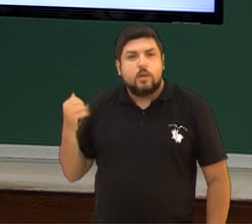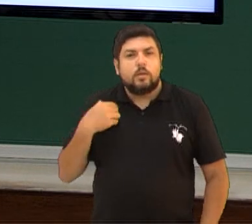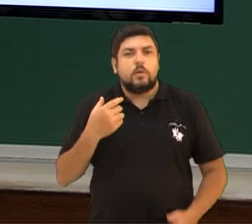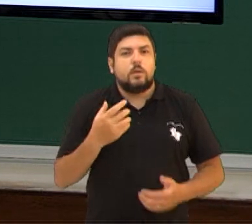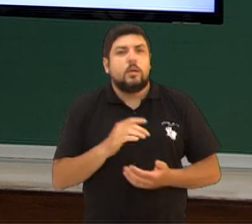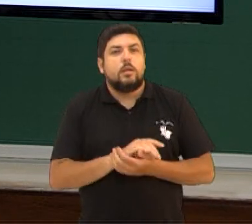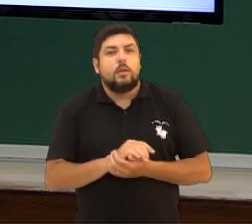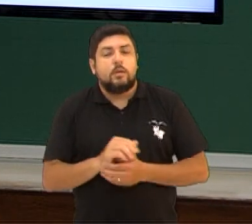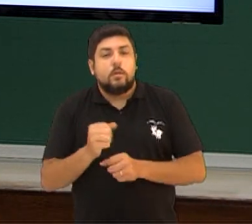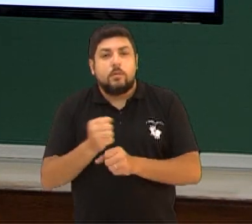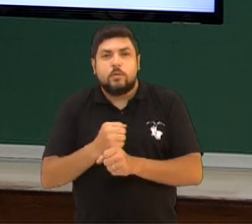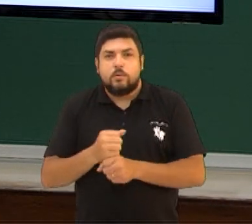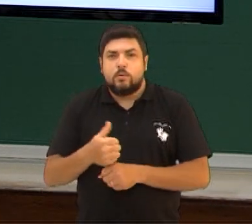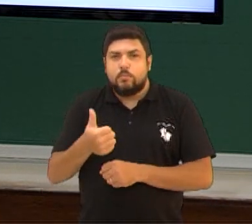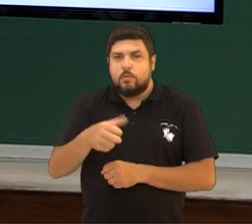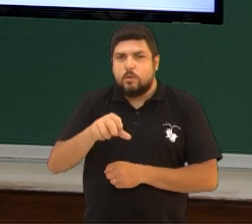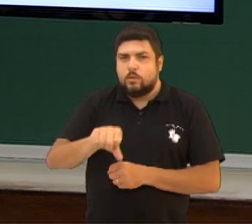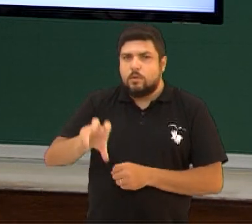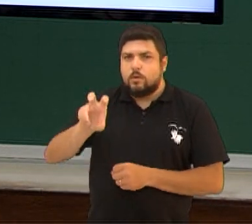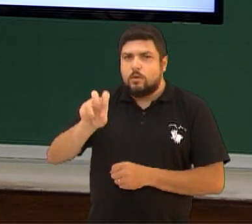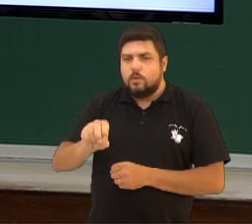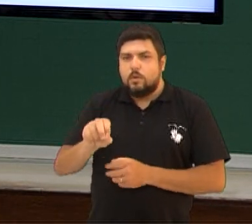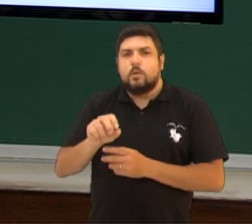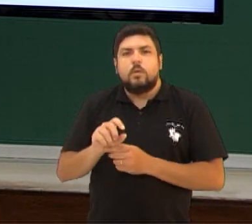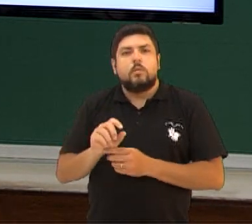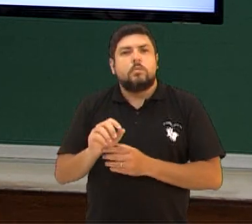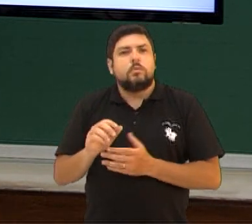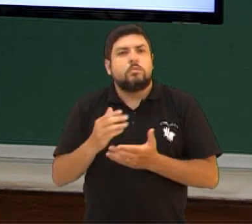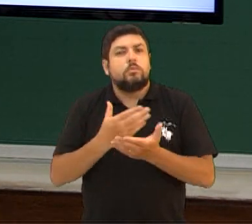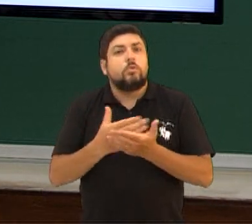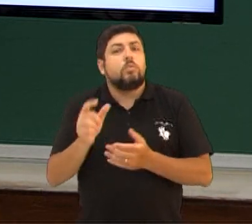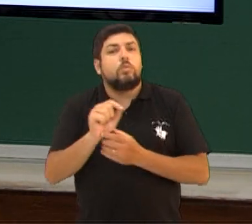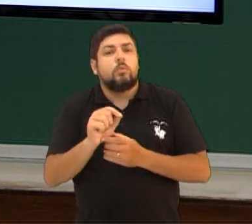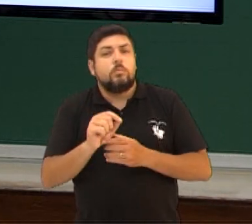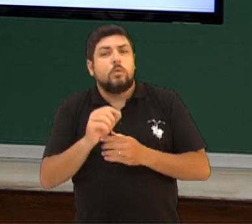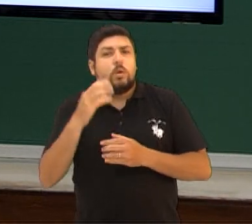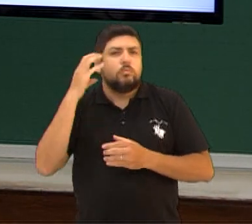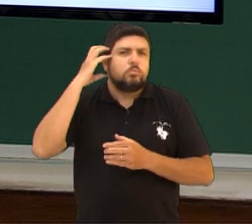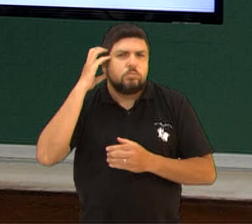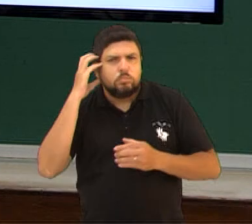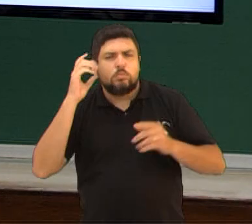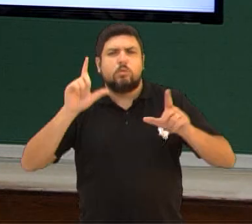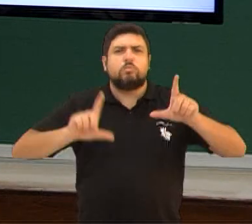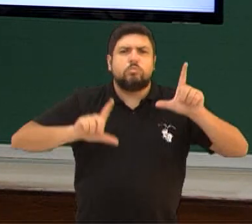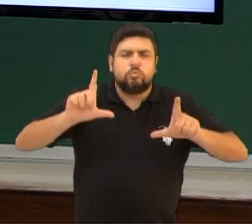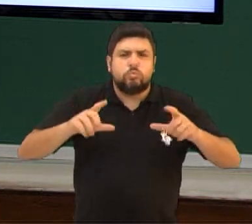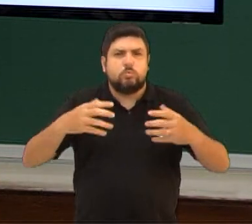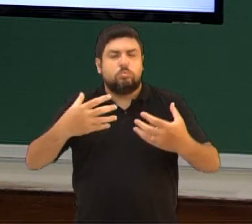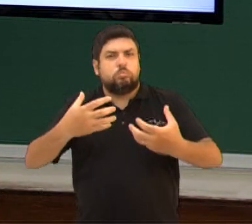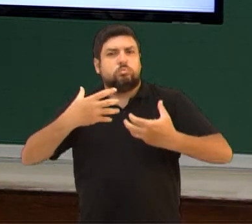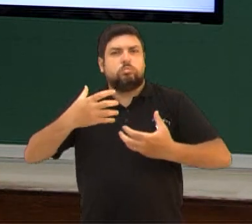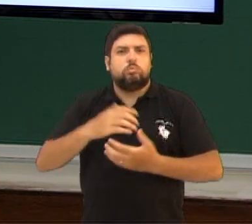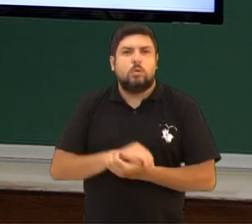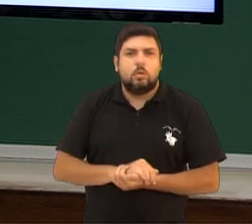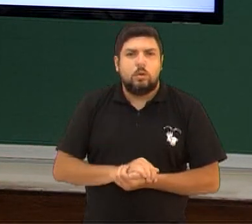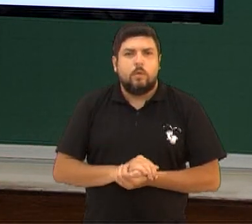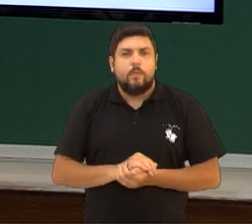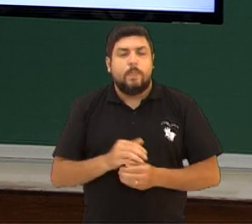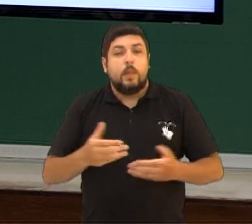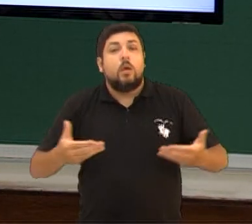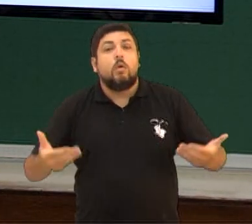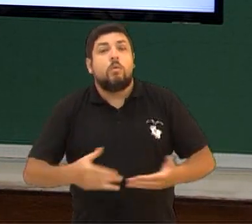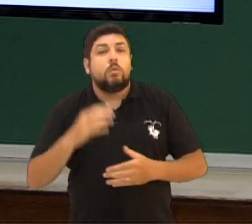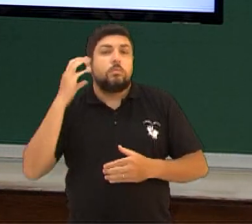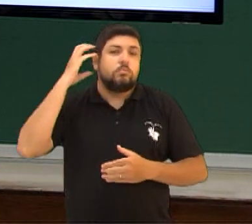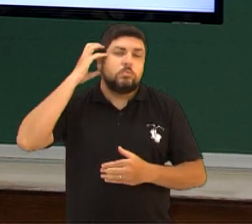em 1950, na década de 50, estavam falando. Qual que é o impacto da televisão, do rádio e do cinema na nossa vida? Hoje, qual que é o impacto da televisão, do